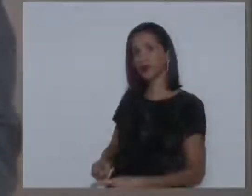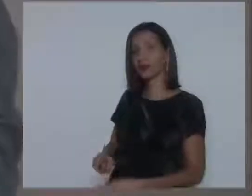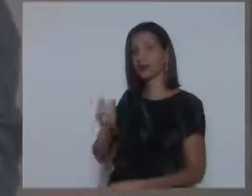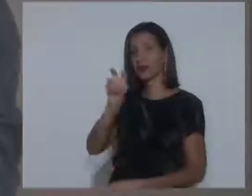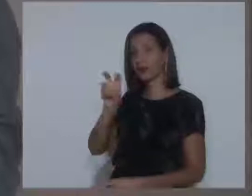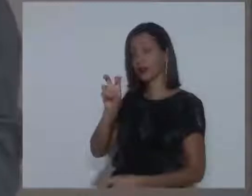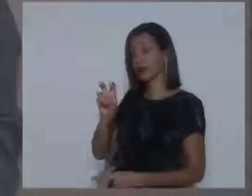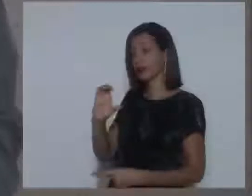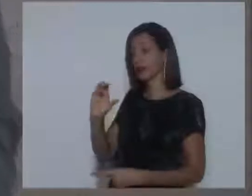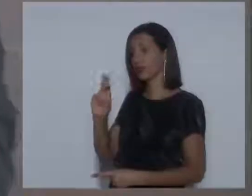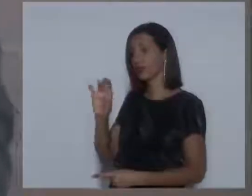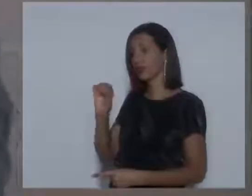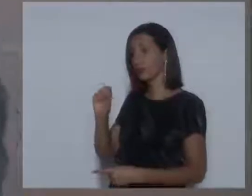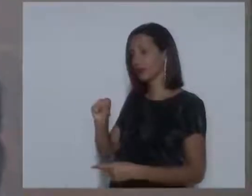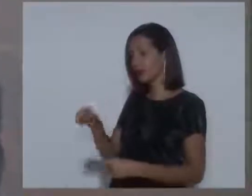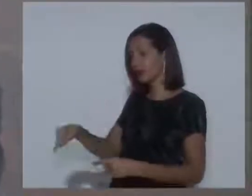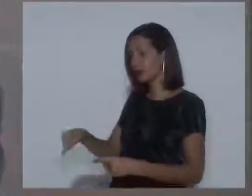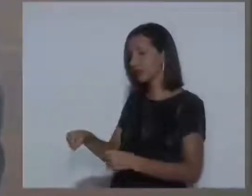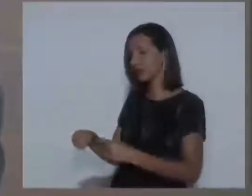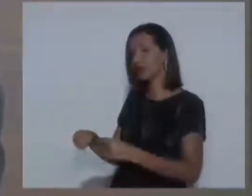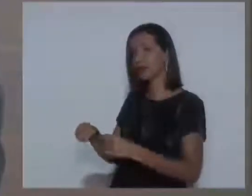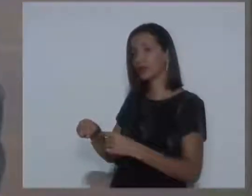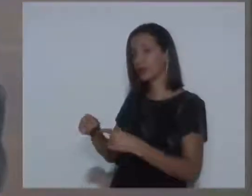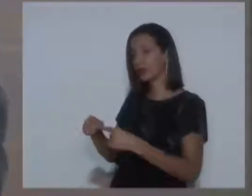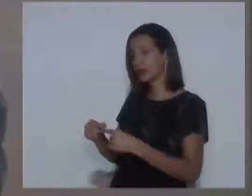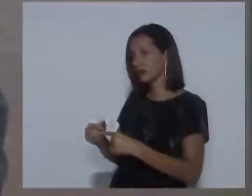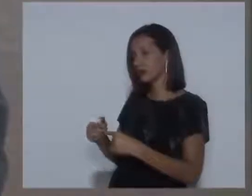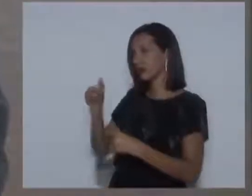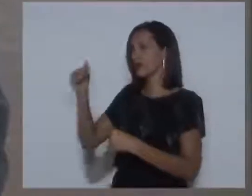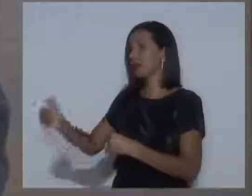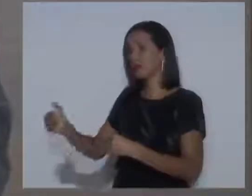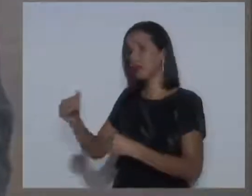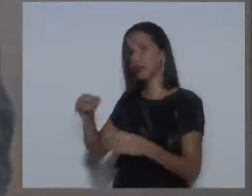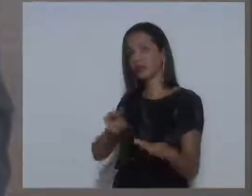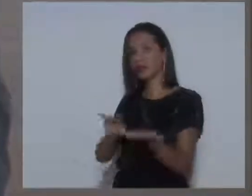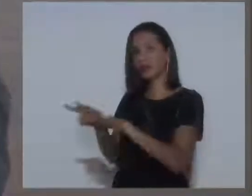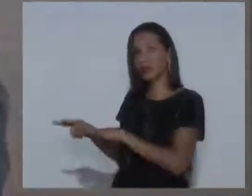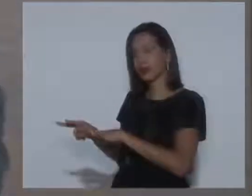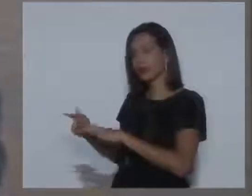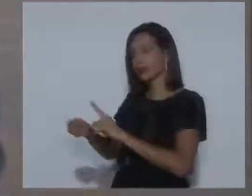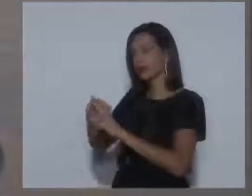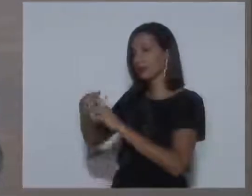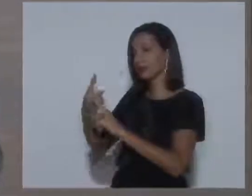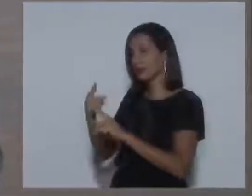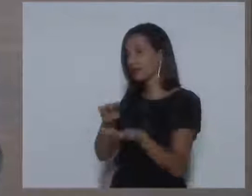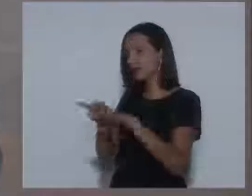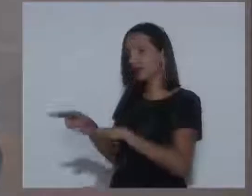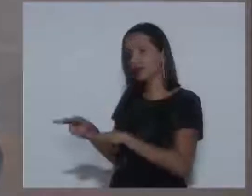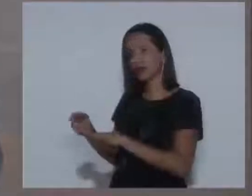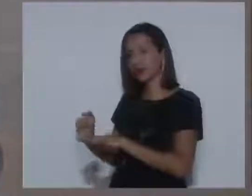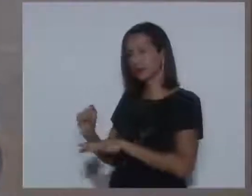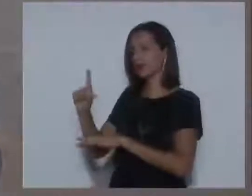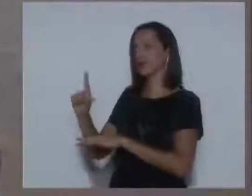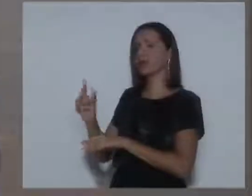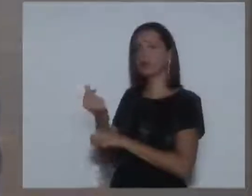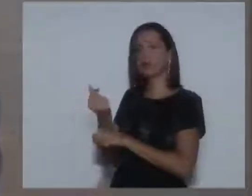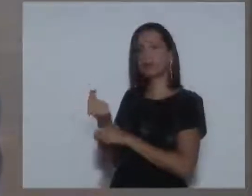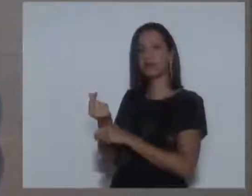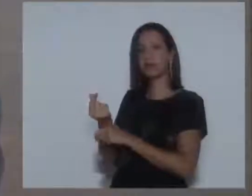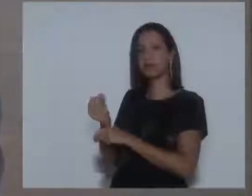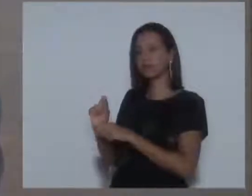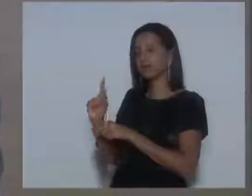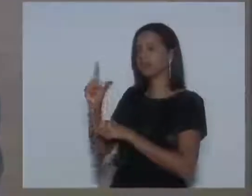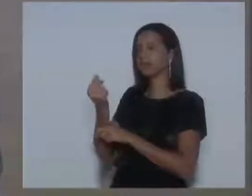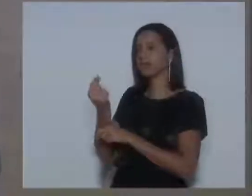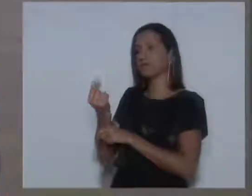pode fazer a pessoa sair daquela faixa de preço. Então, ela salta para uma outra faixa de preço e aumenta muito o